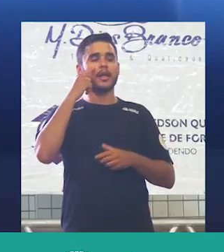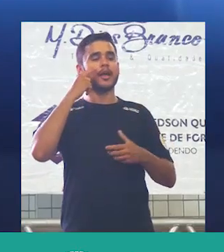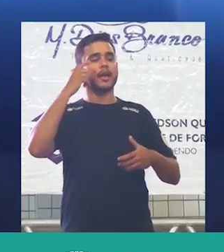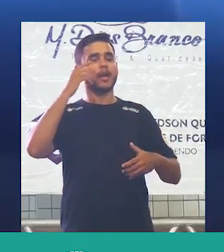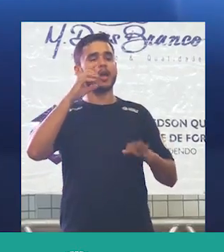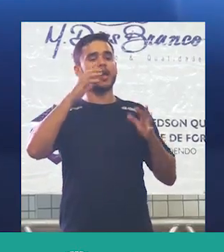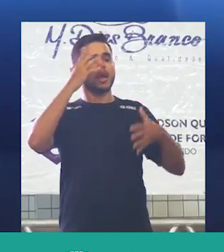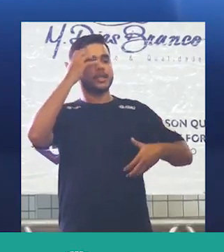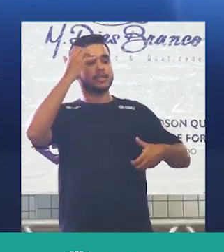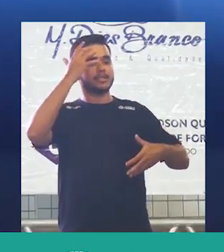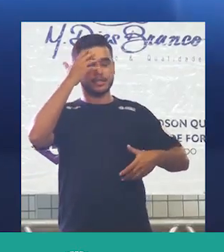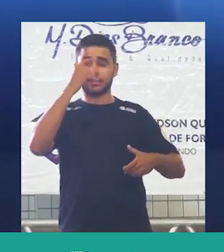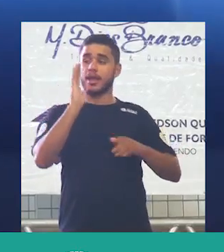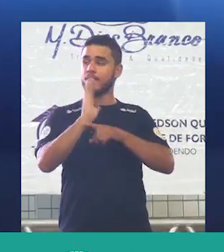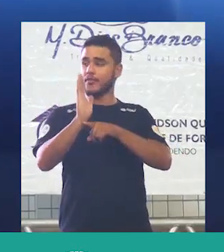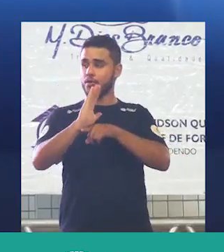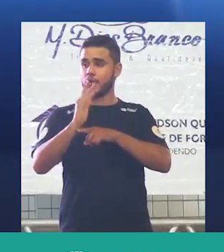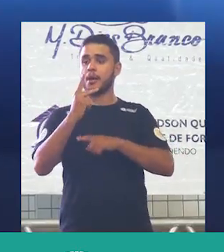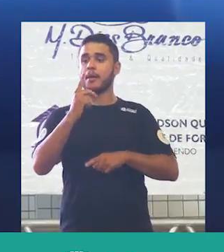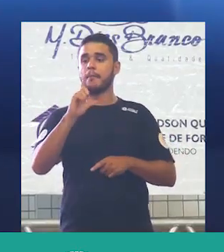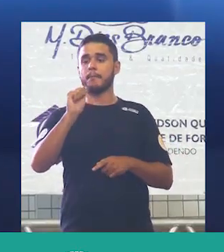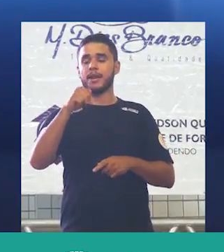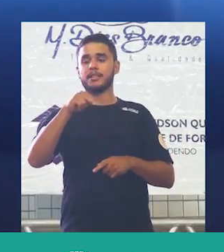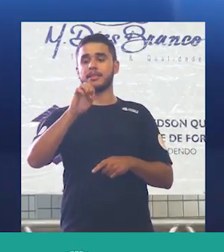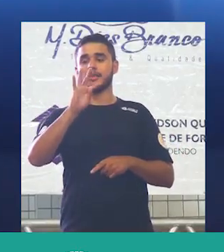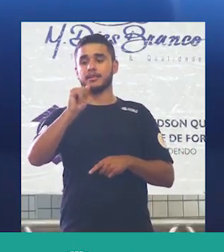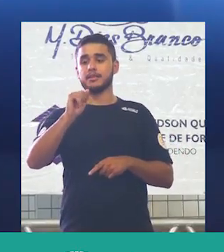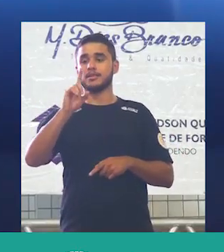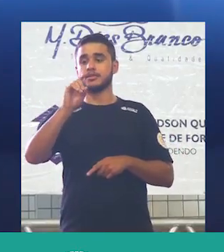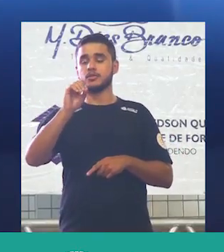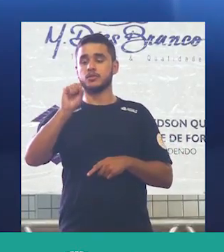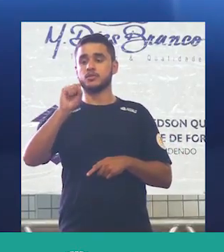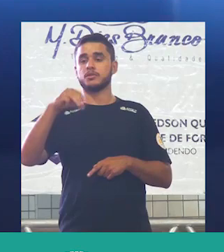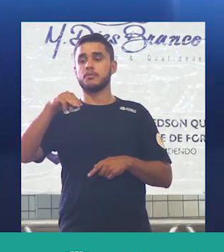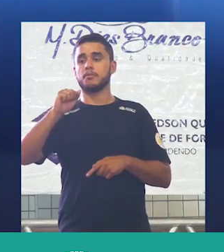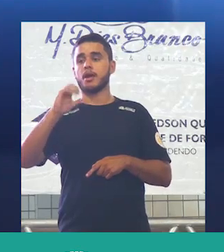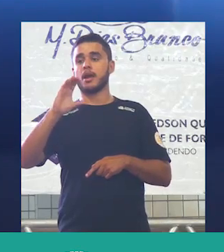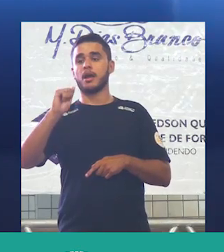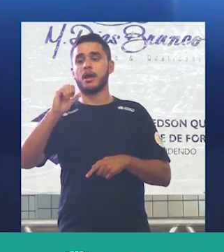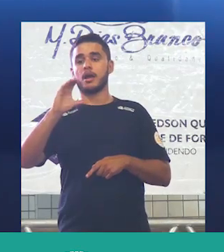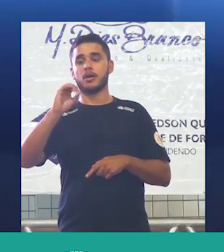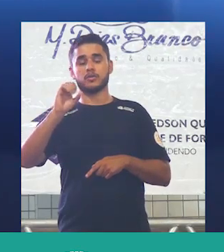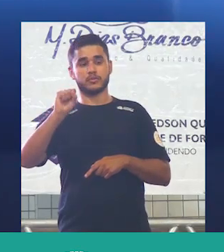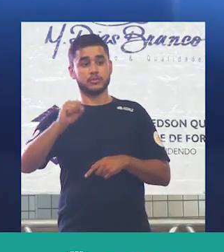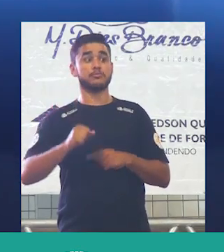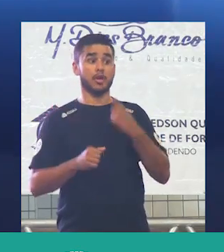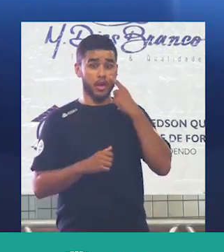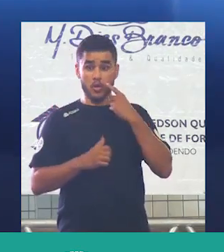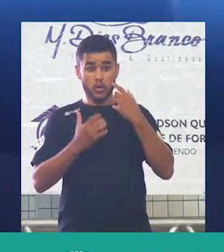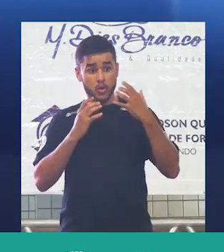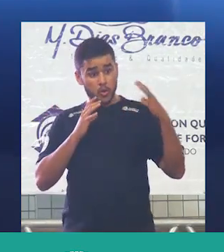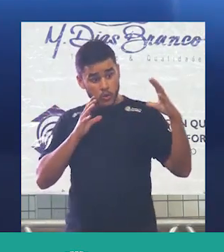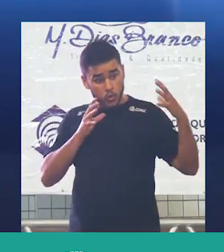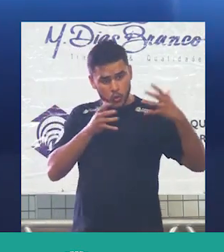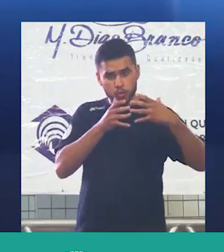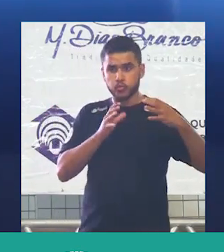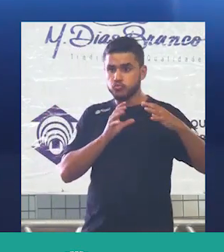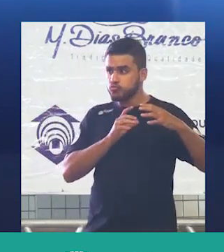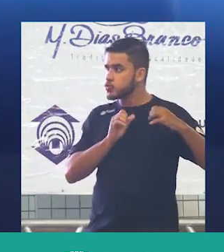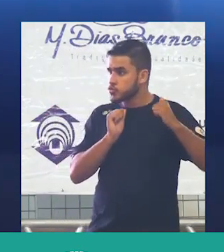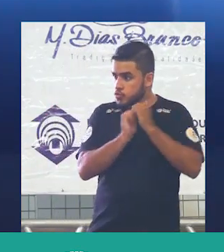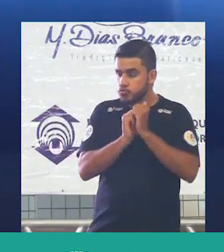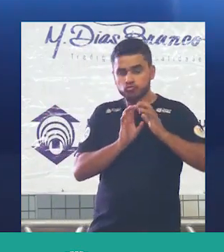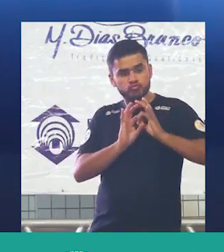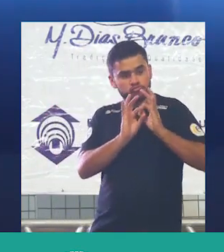dos Macacos, sabe disso, né? Macaco separado é fraco, macaco junto